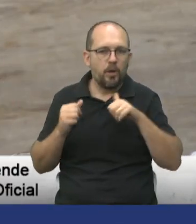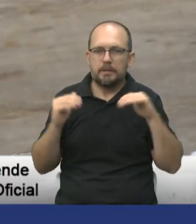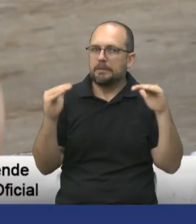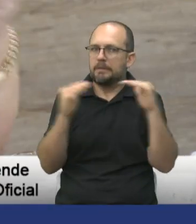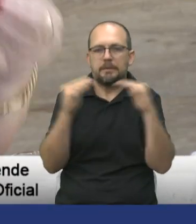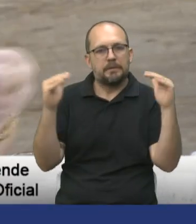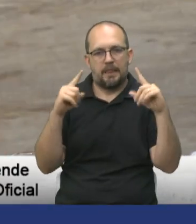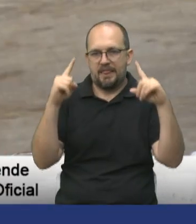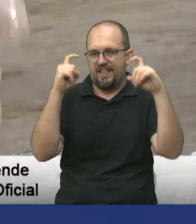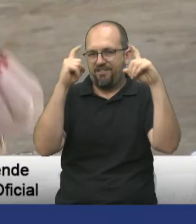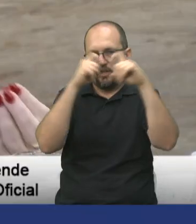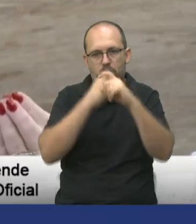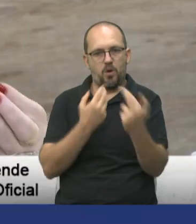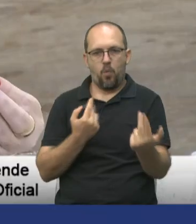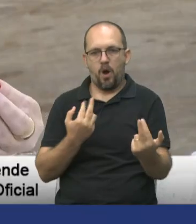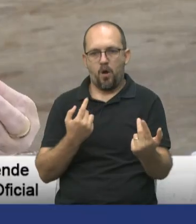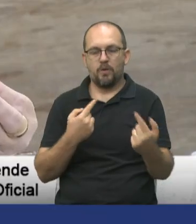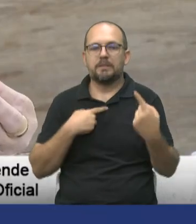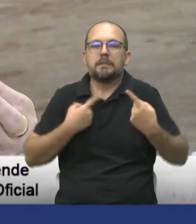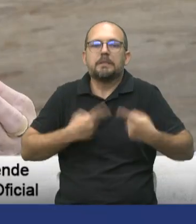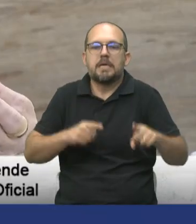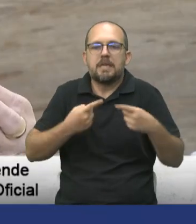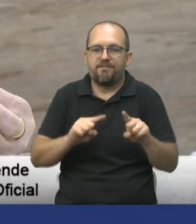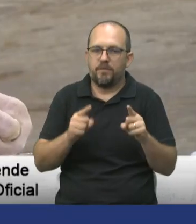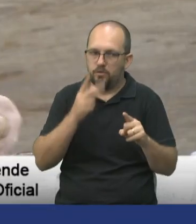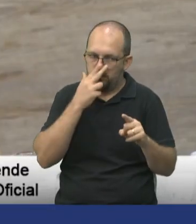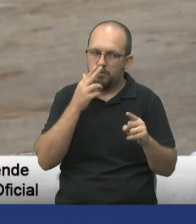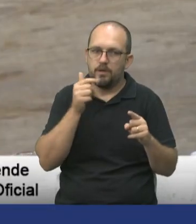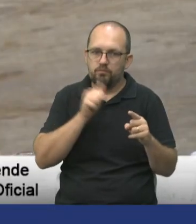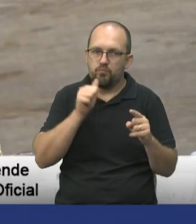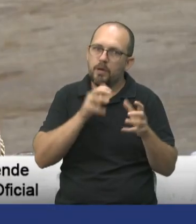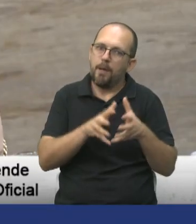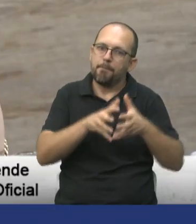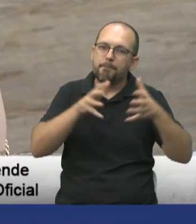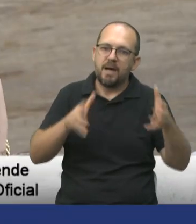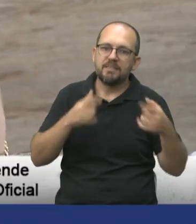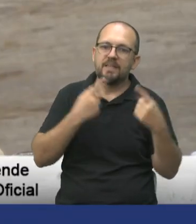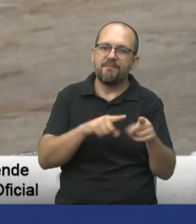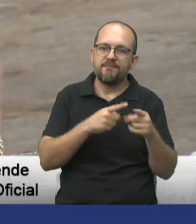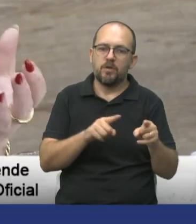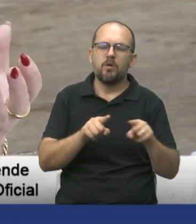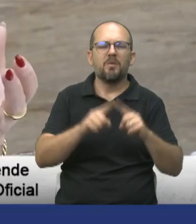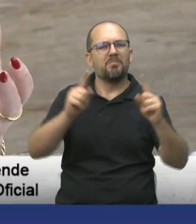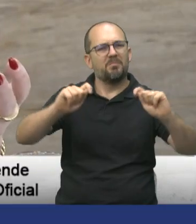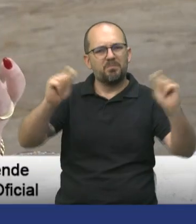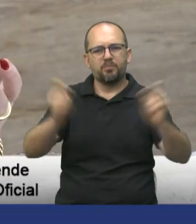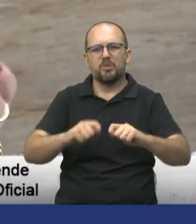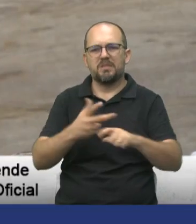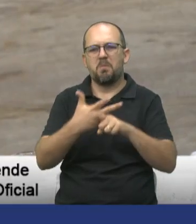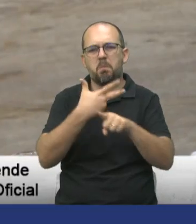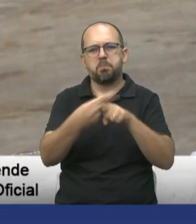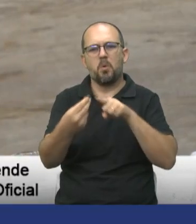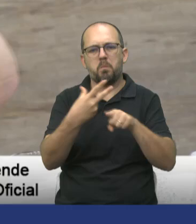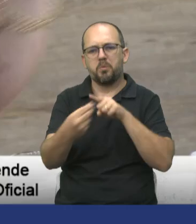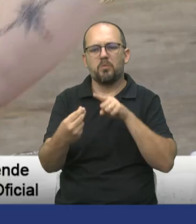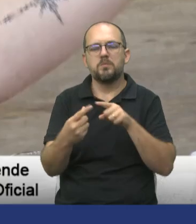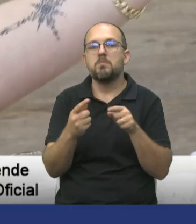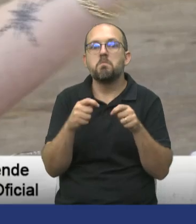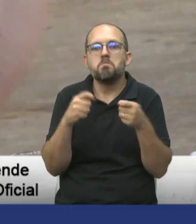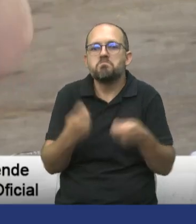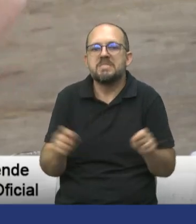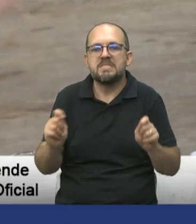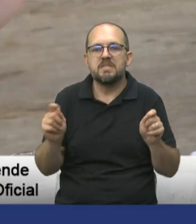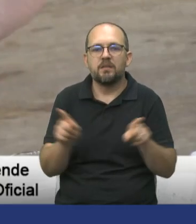né? Os desafios talvez sejam maiores, mas eles são possíveis de ser superados, né? Ninguém precisa